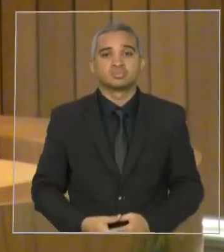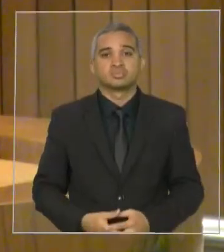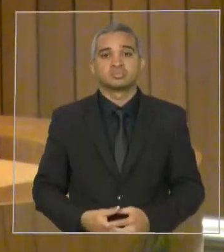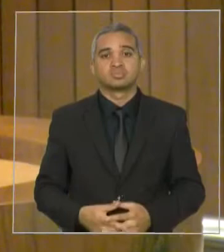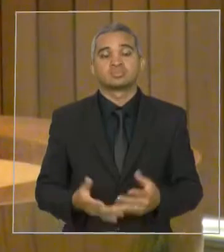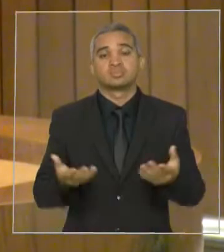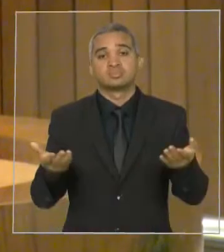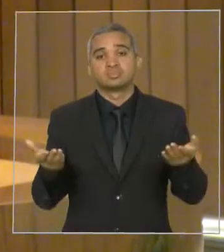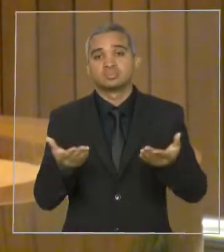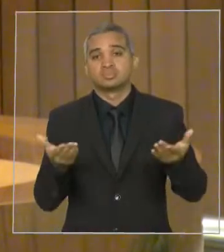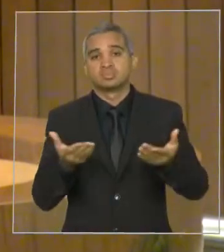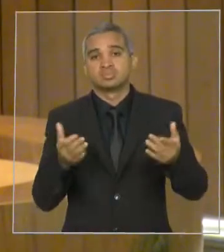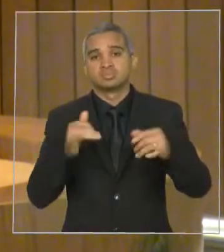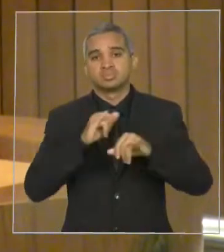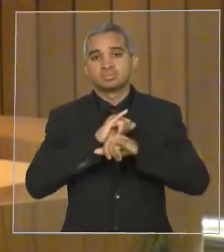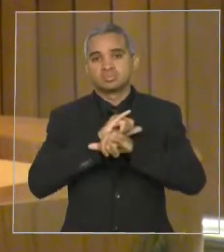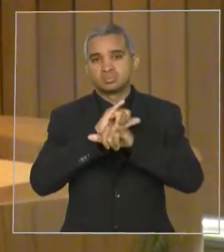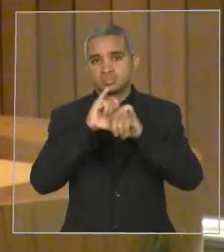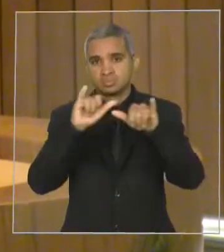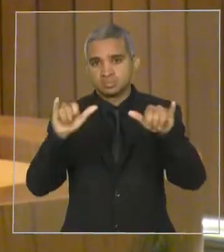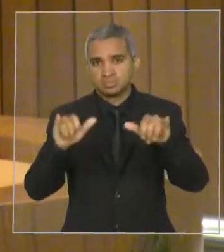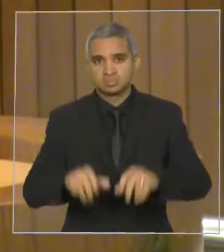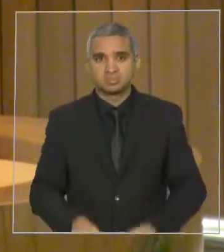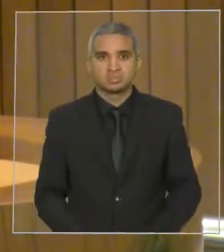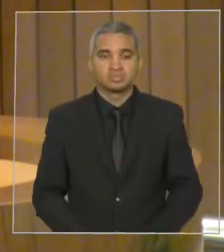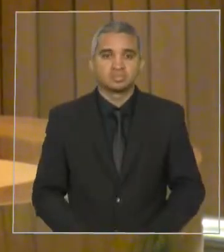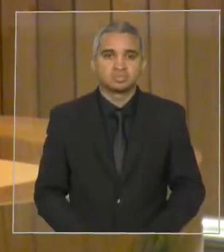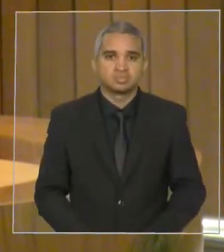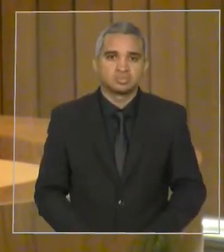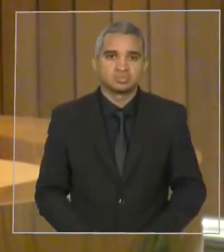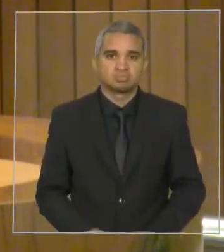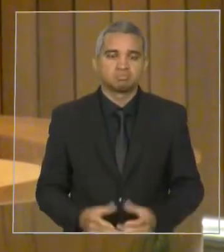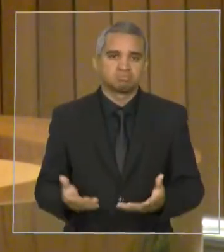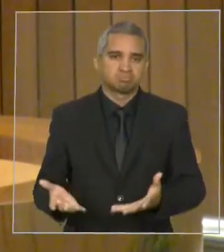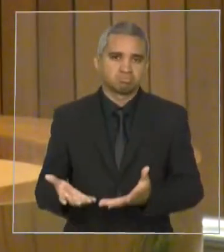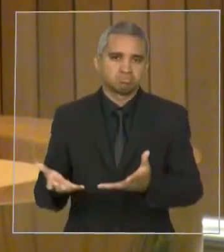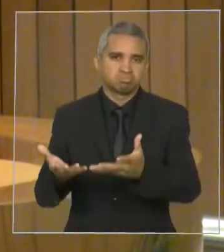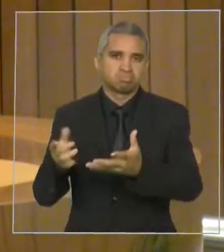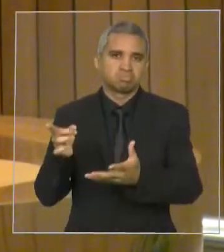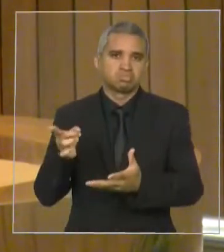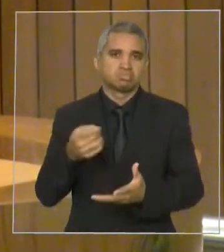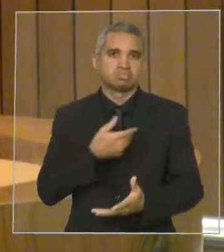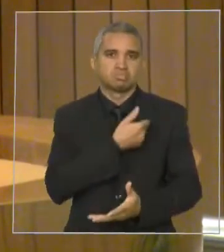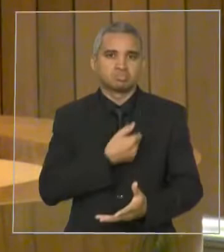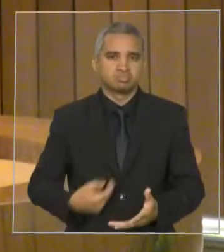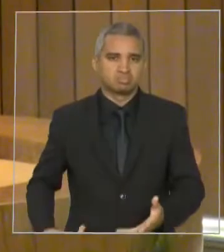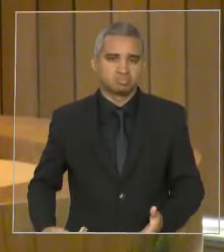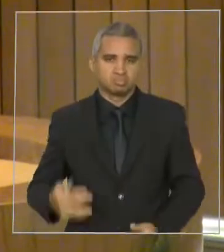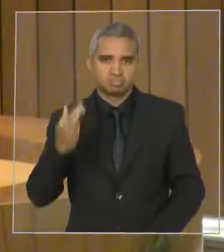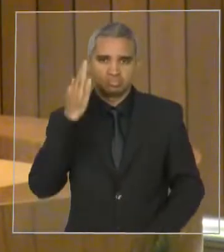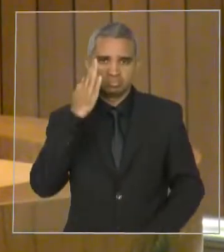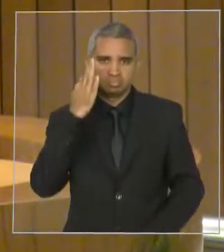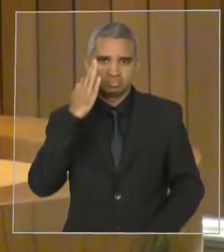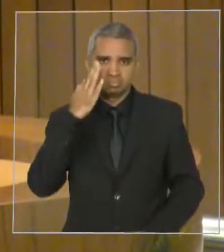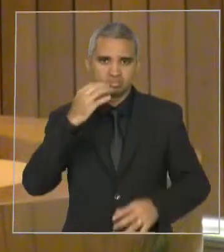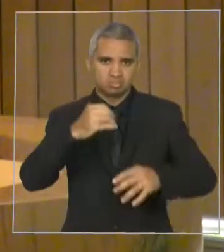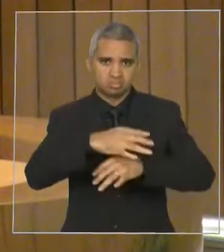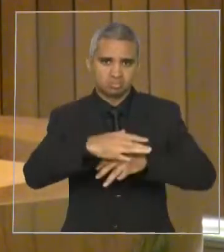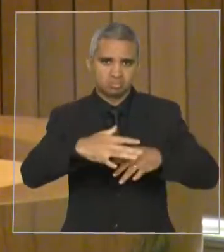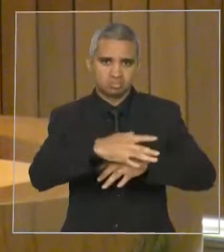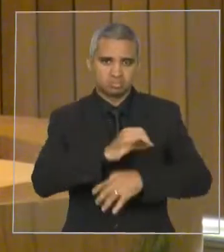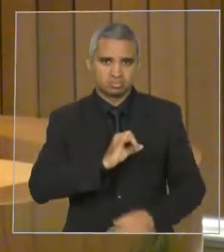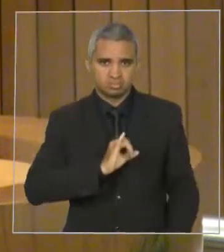mais uma vez a grandeza do investimento do governador flávio dino imperatriz com a